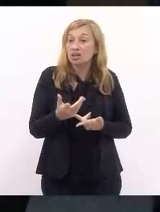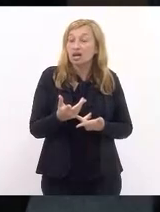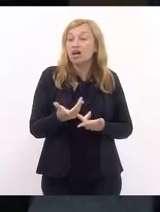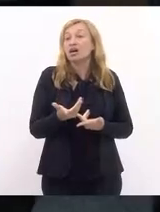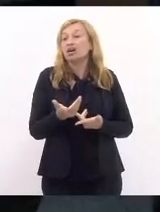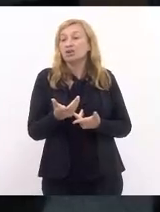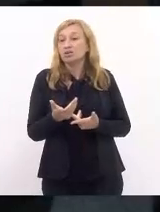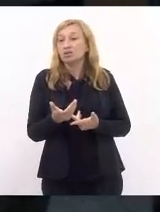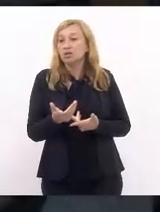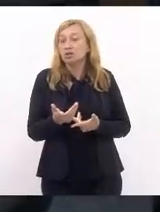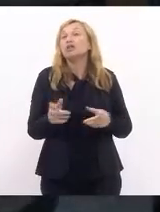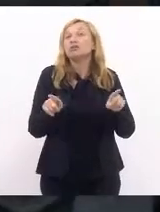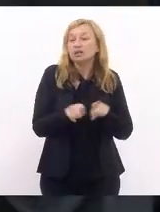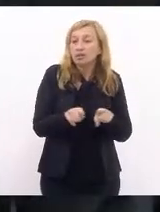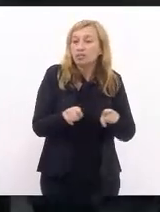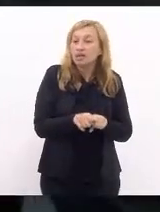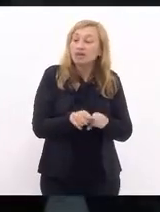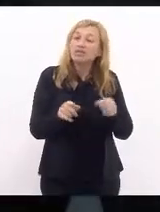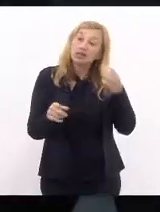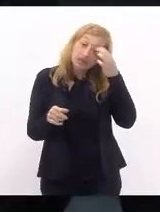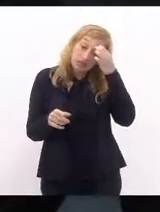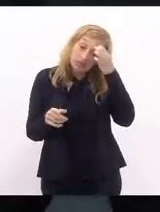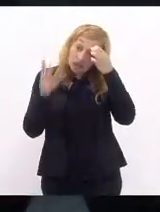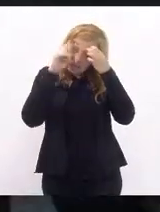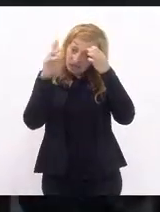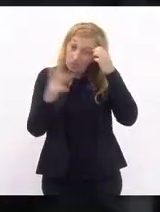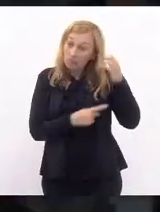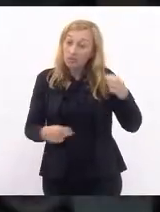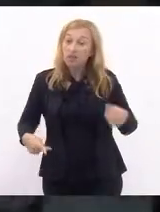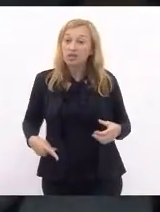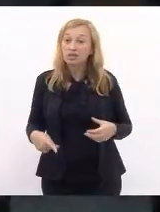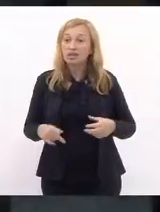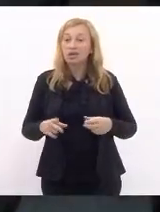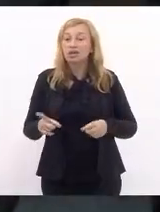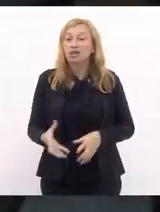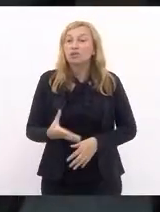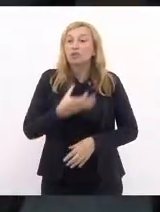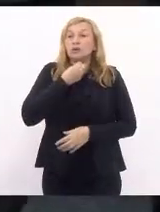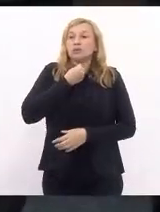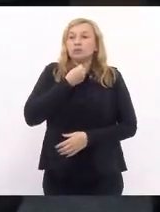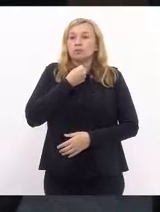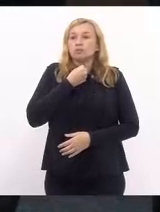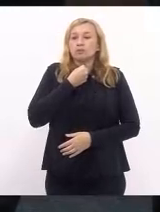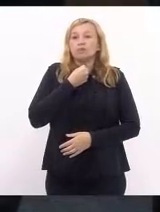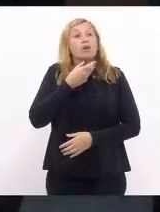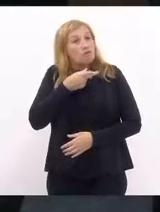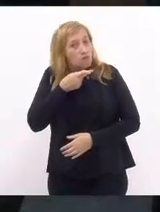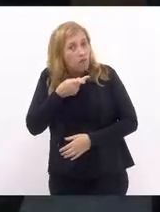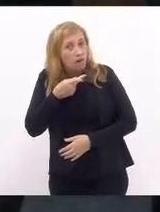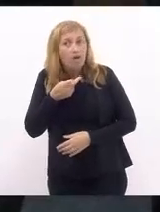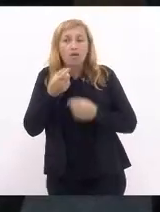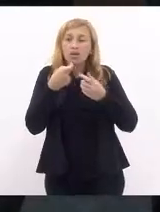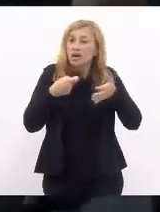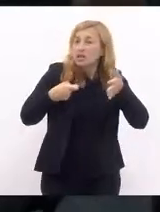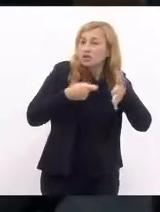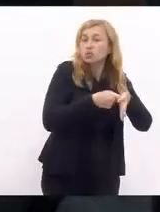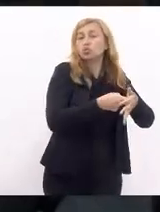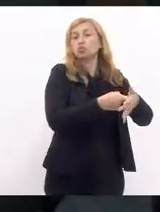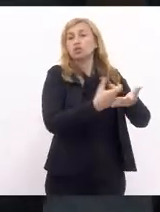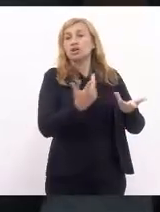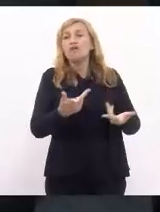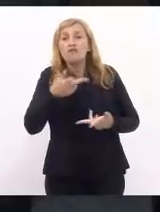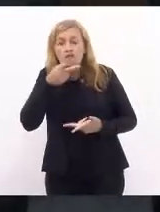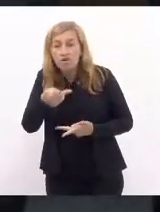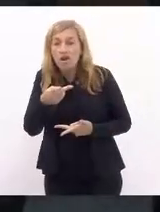destruir é a tentativa inclusive se o presidente discilenciar falas que denunciam